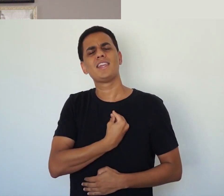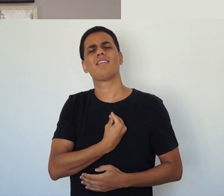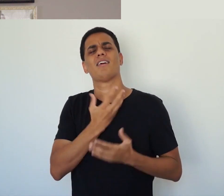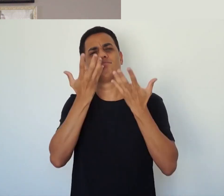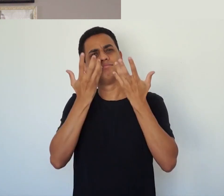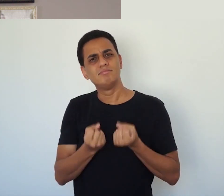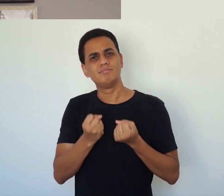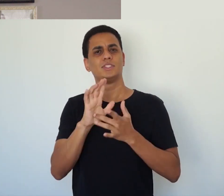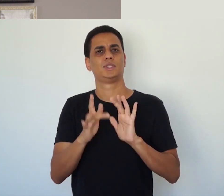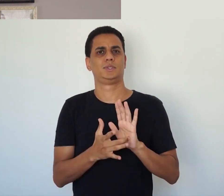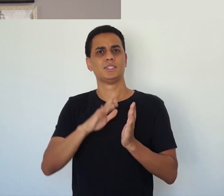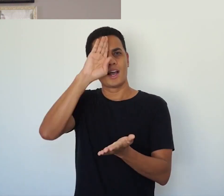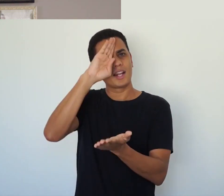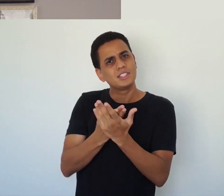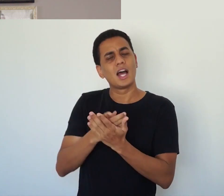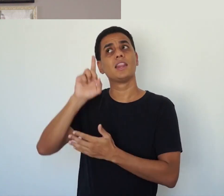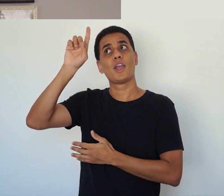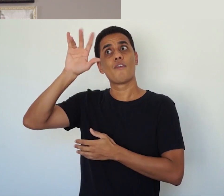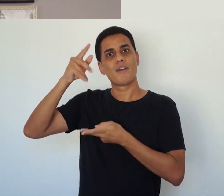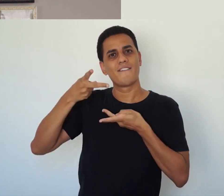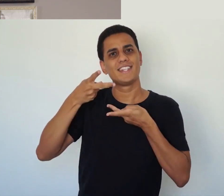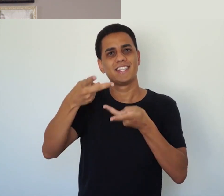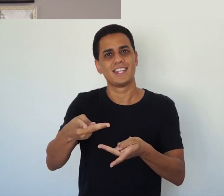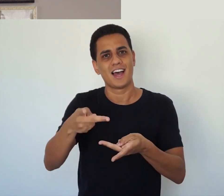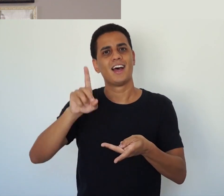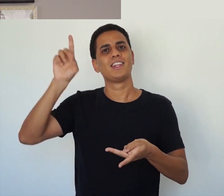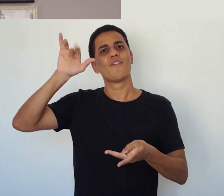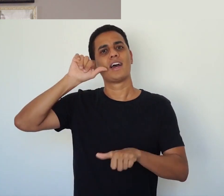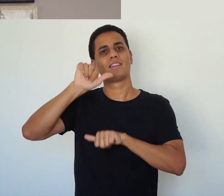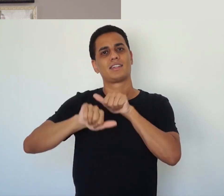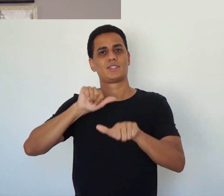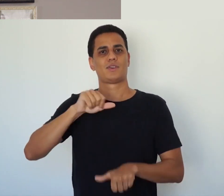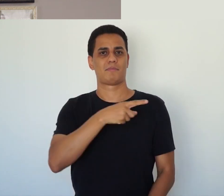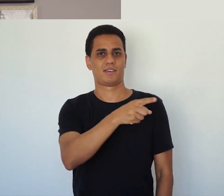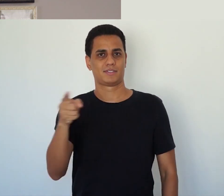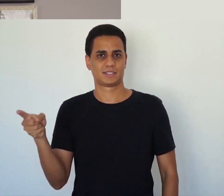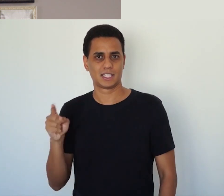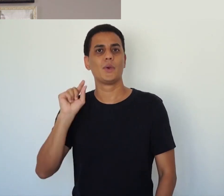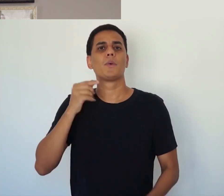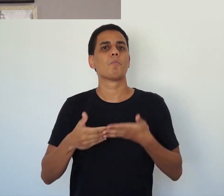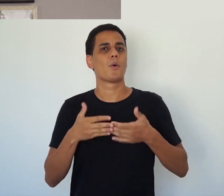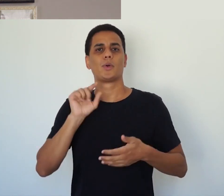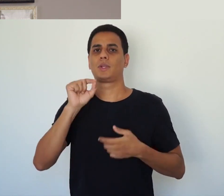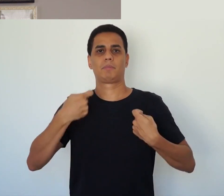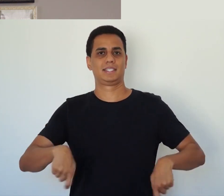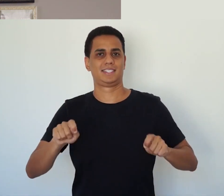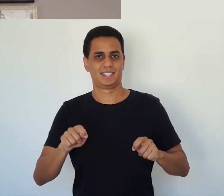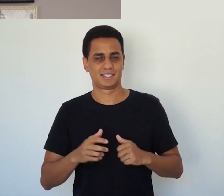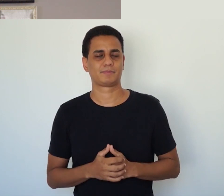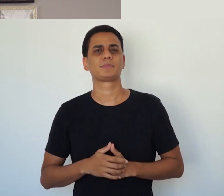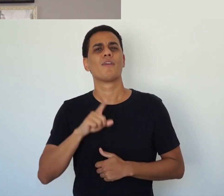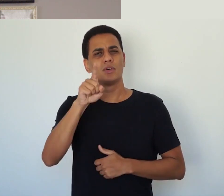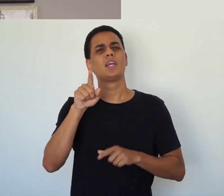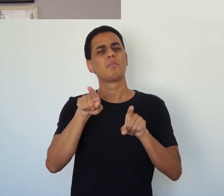essa oração, te convidando a entregar a vida a Jesus e crer que Ele vai visitá-lo e Ele vai transformar